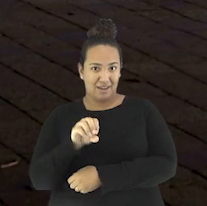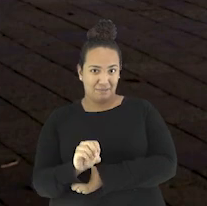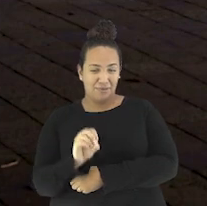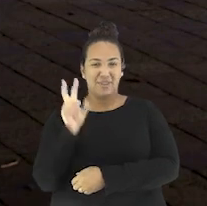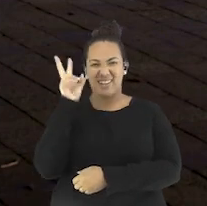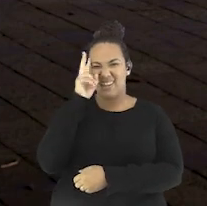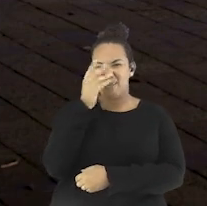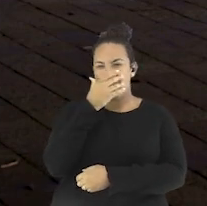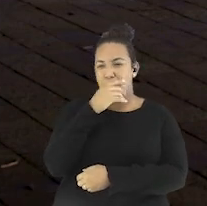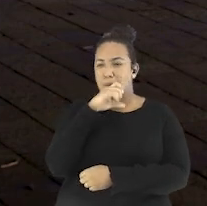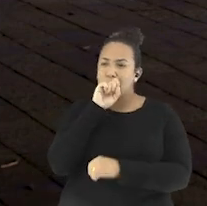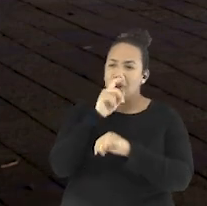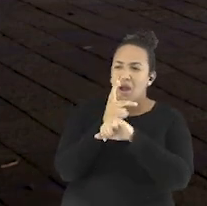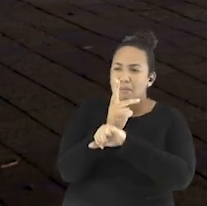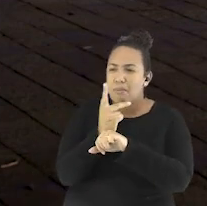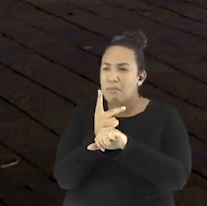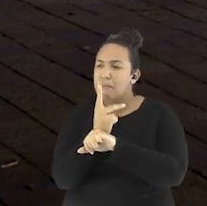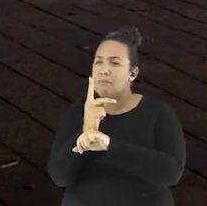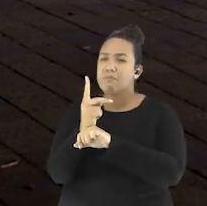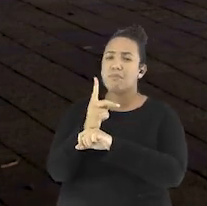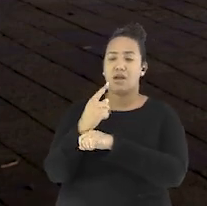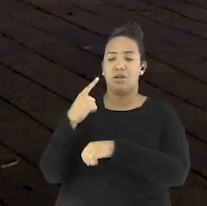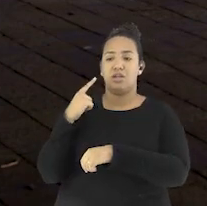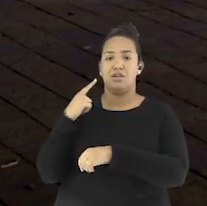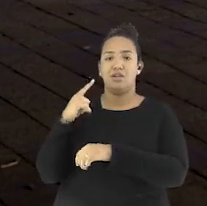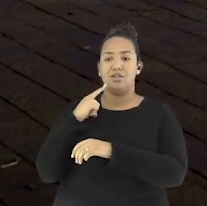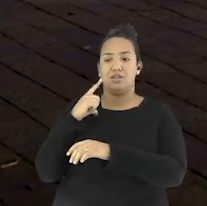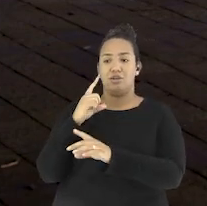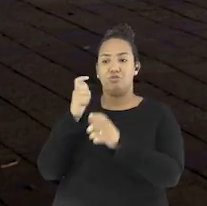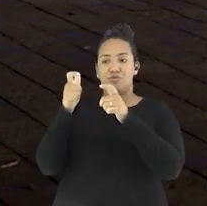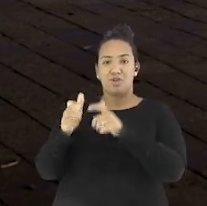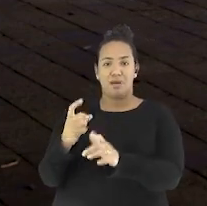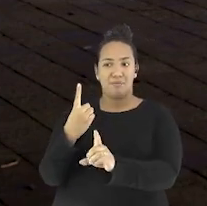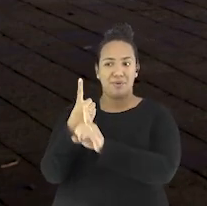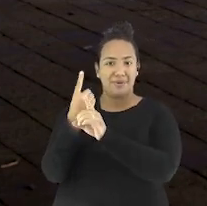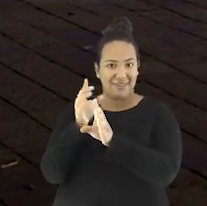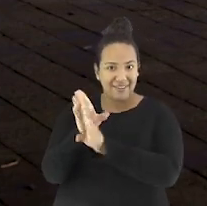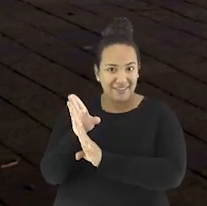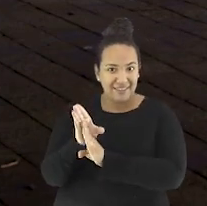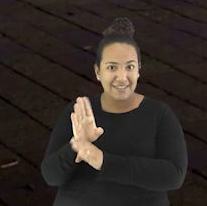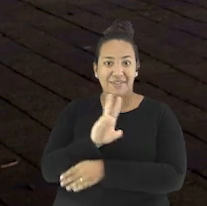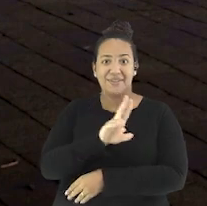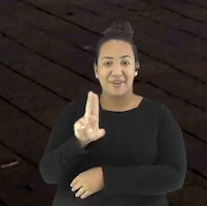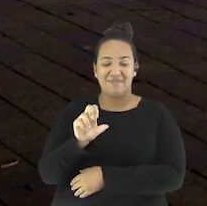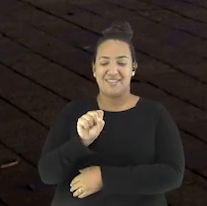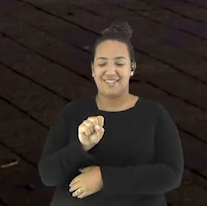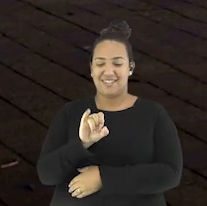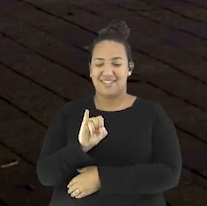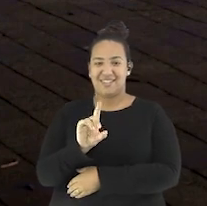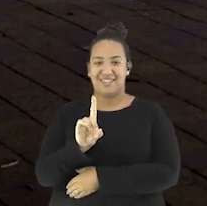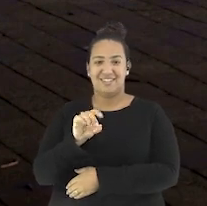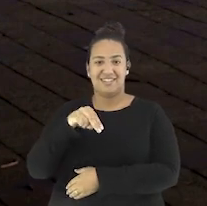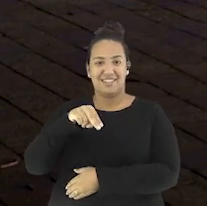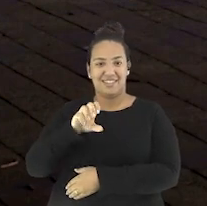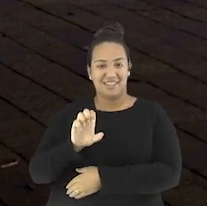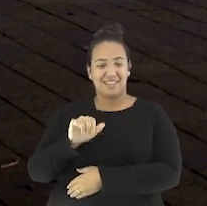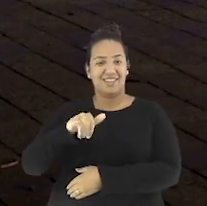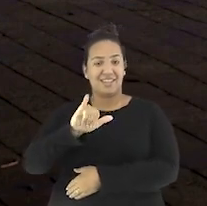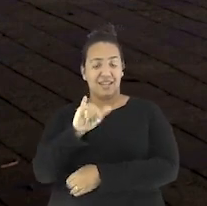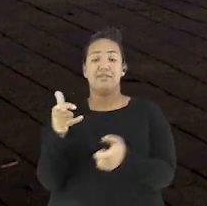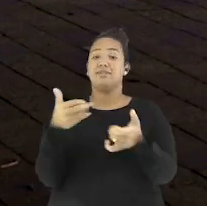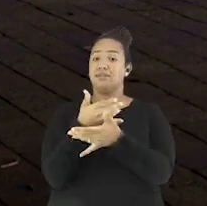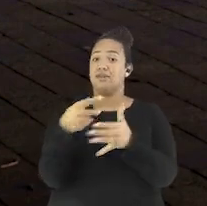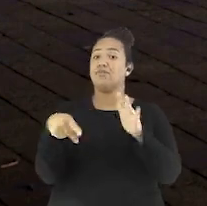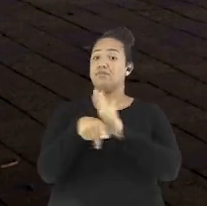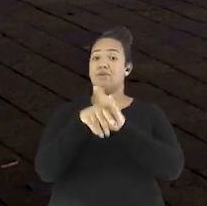à sua procura. E o endereço que ele encontra como pista para achar seu filho é o endereço de Sydney, cidade australiana, onde se